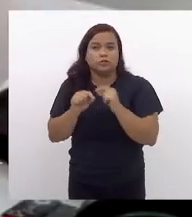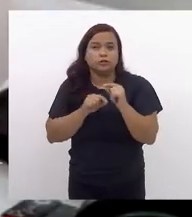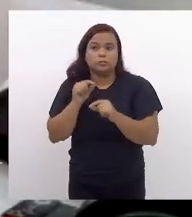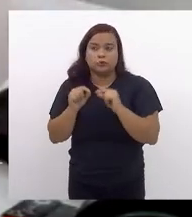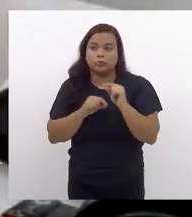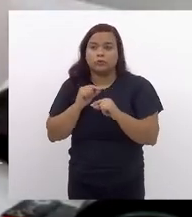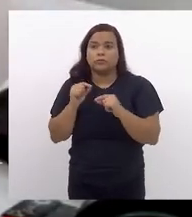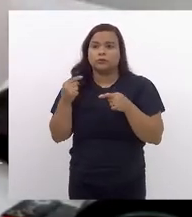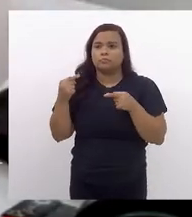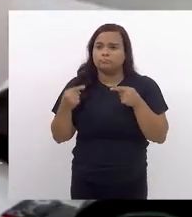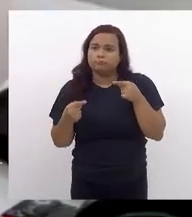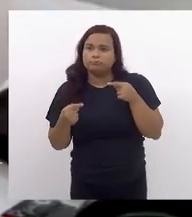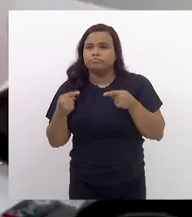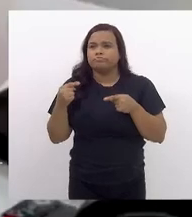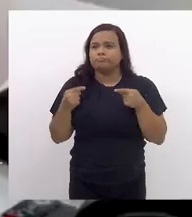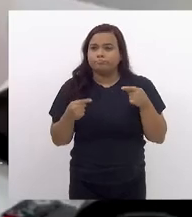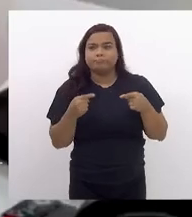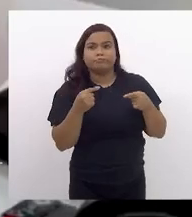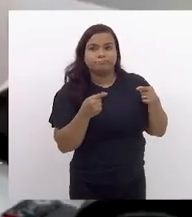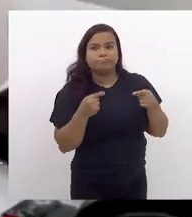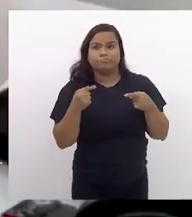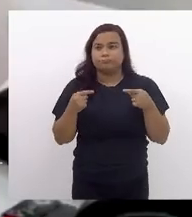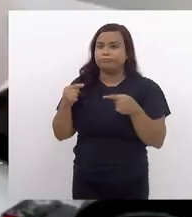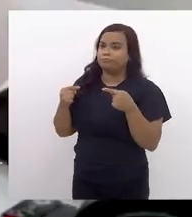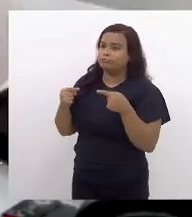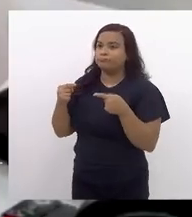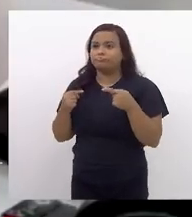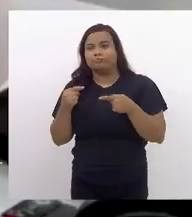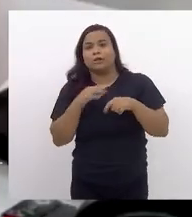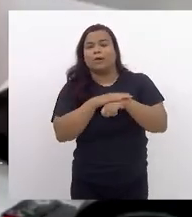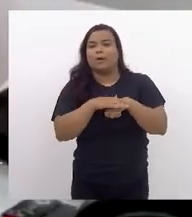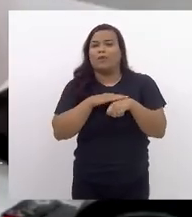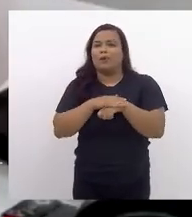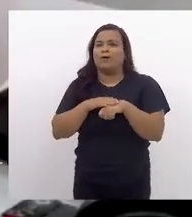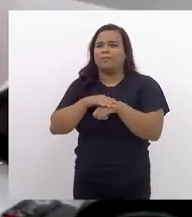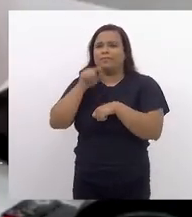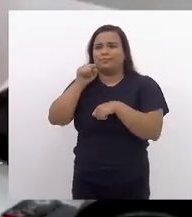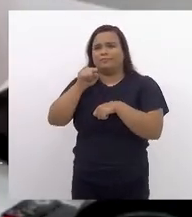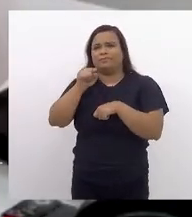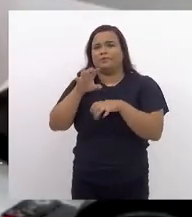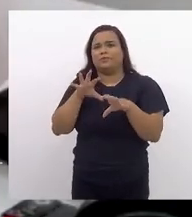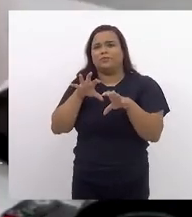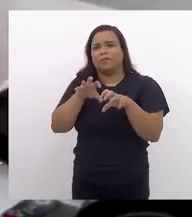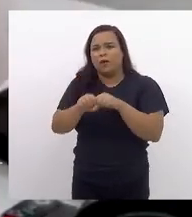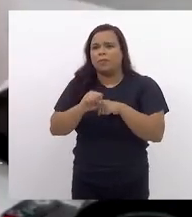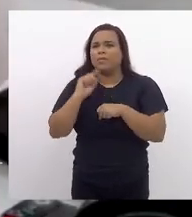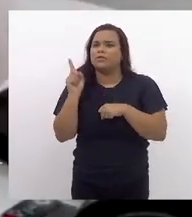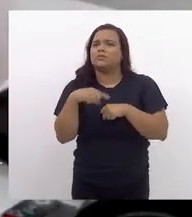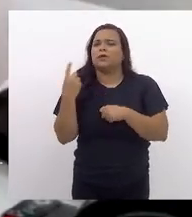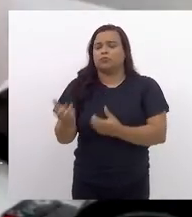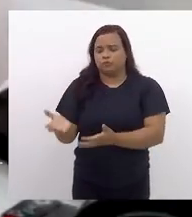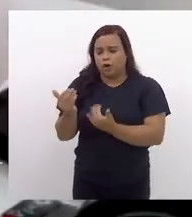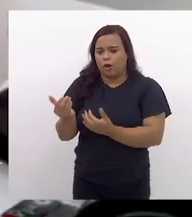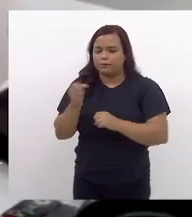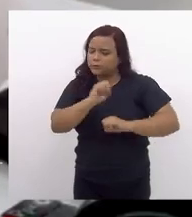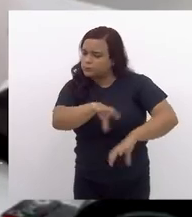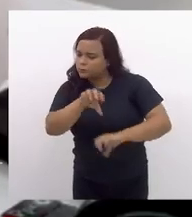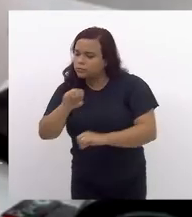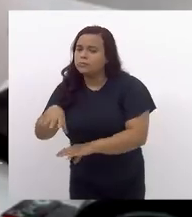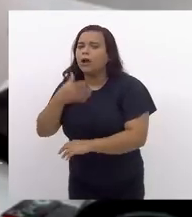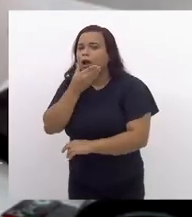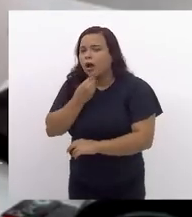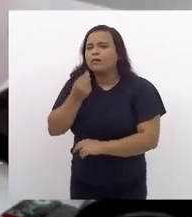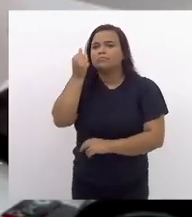se debater, né, nesse espaço de formação das nossas jovens e dos nossos jovens,